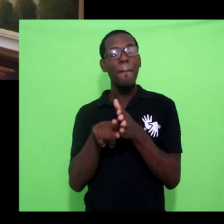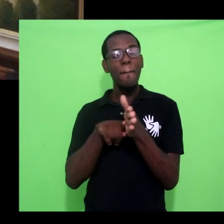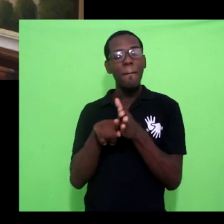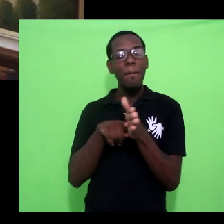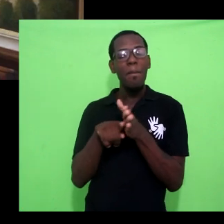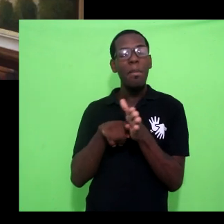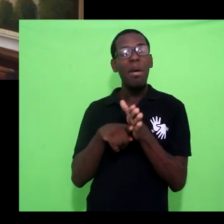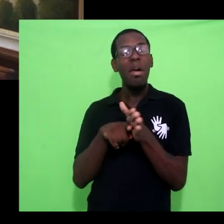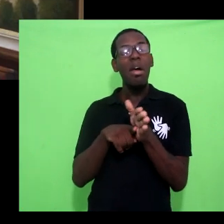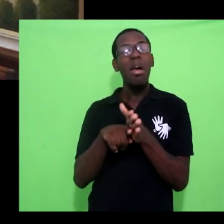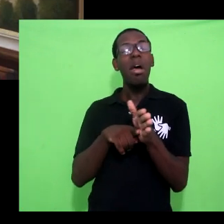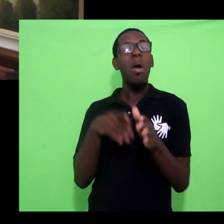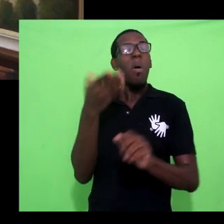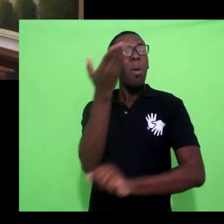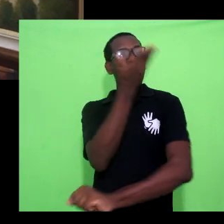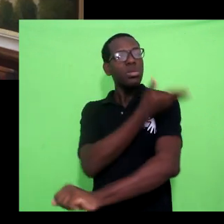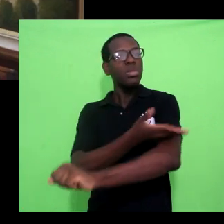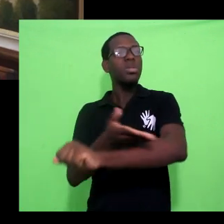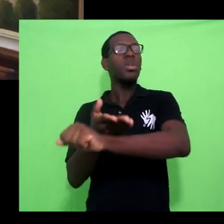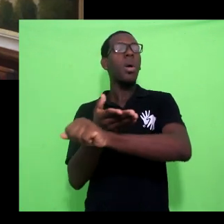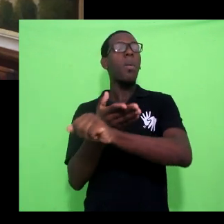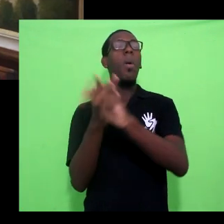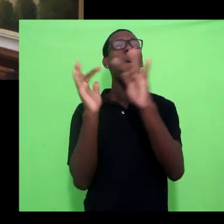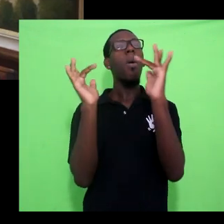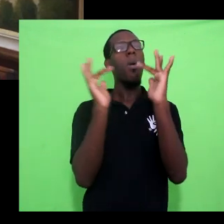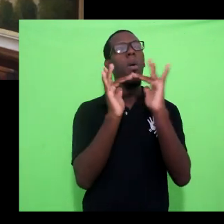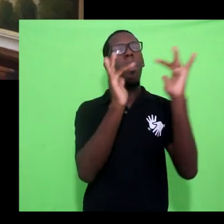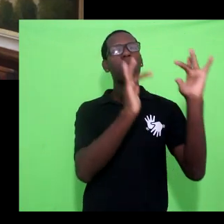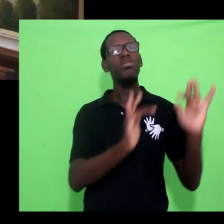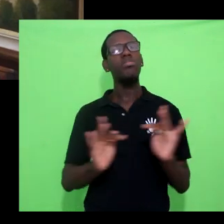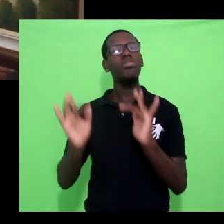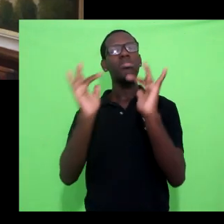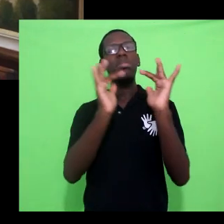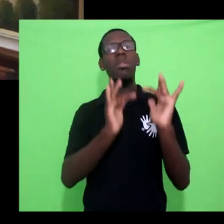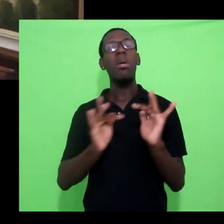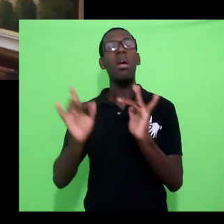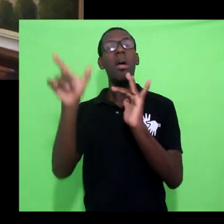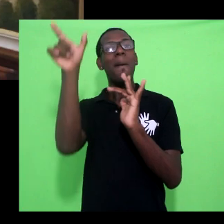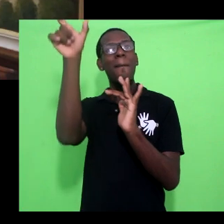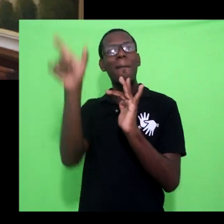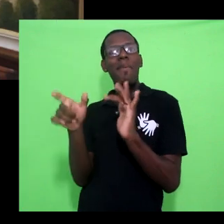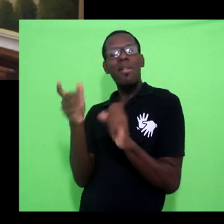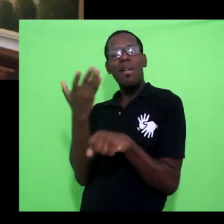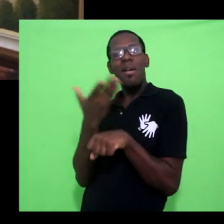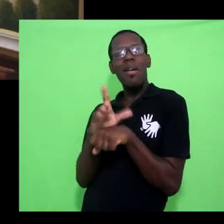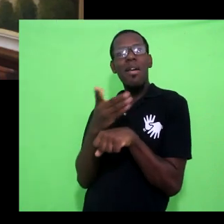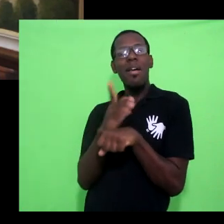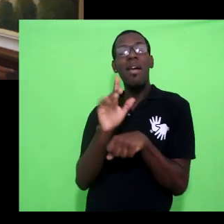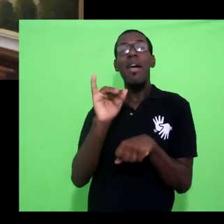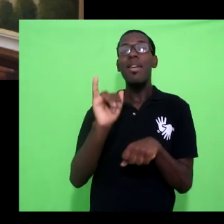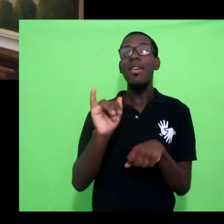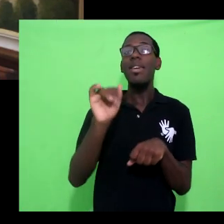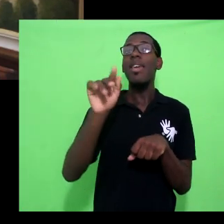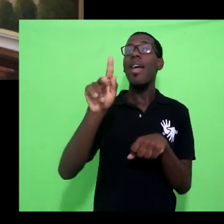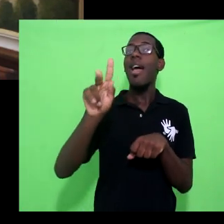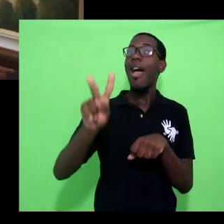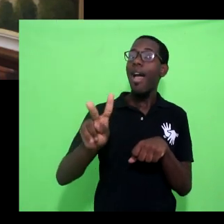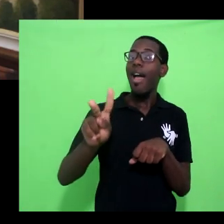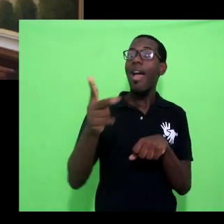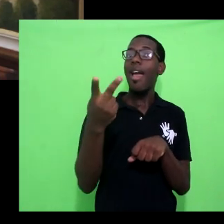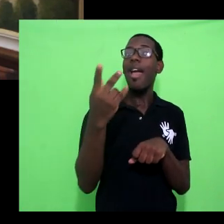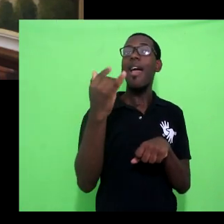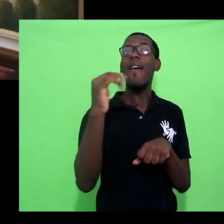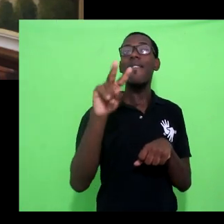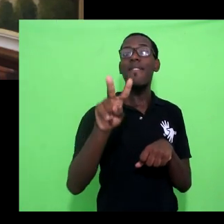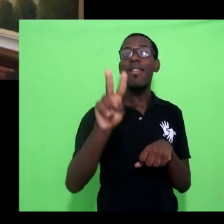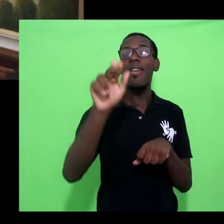Baixada Fluminense, Igreja Católica e Diocese de Nova Iguaçu. Eu pesquiso tradicionalismo católico e